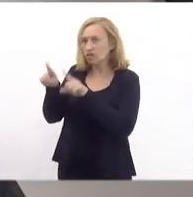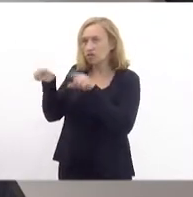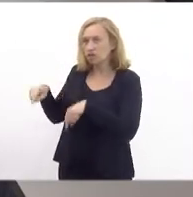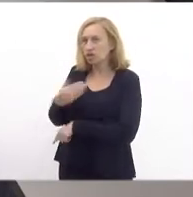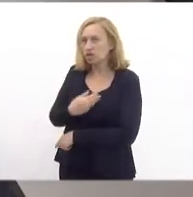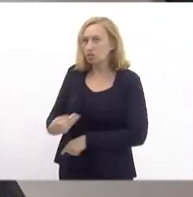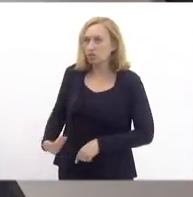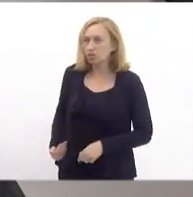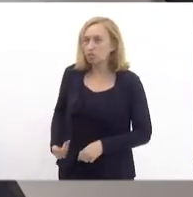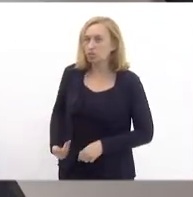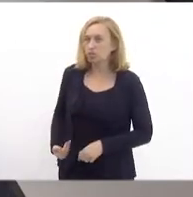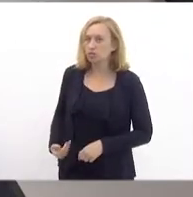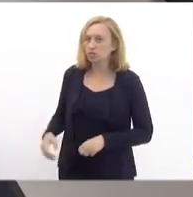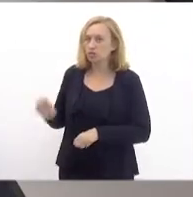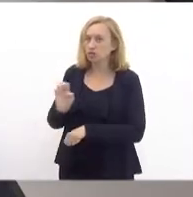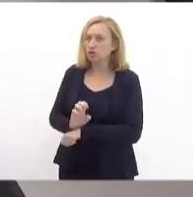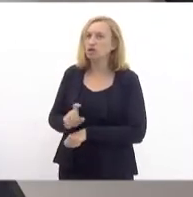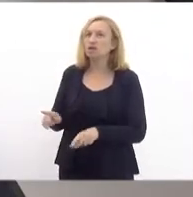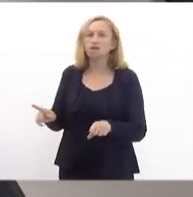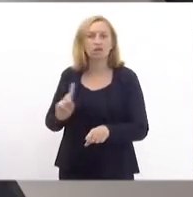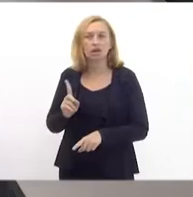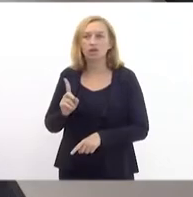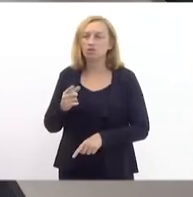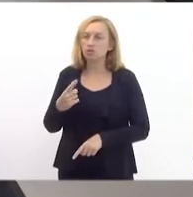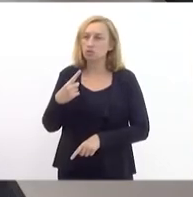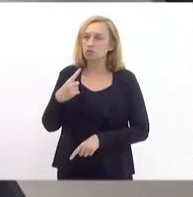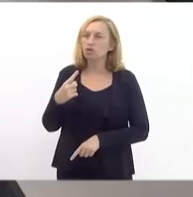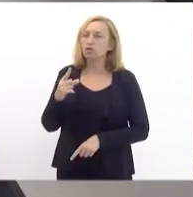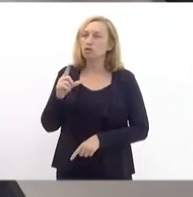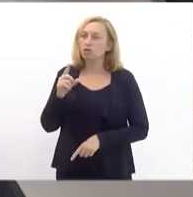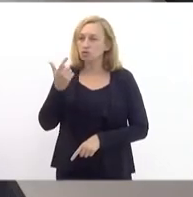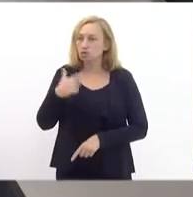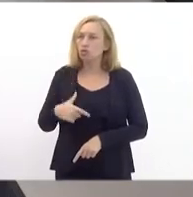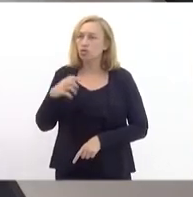público do Estado. Não, também sou comissionado, assim como. Muito obrigado.